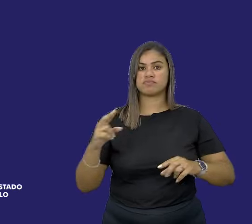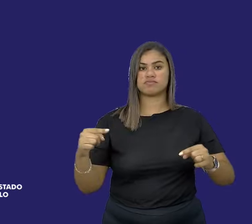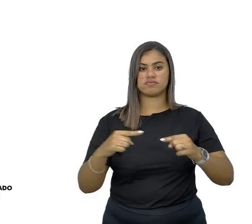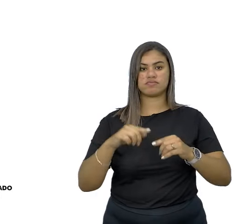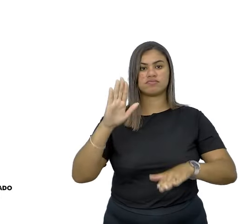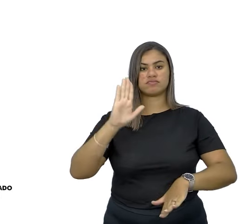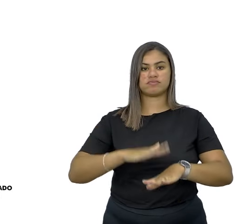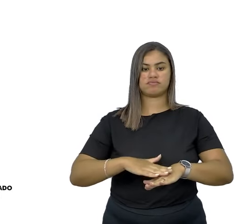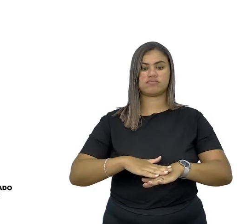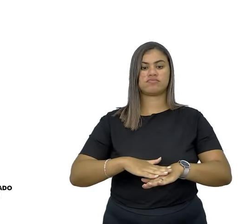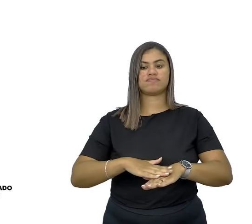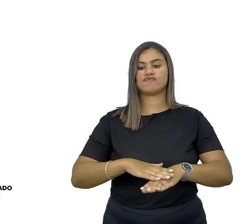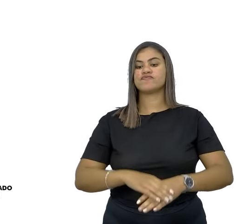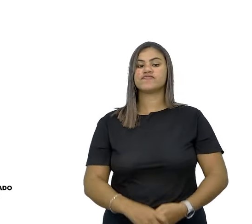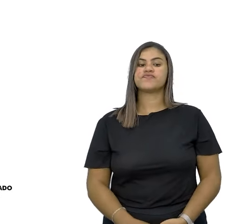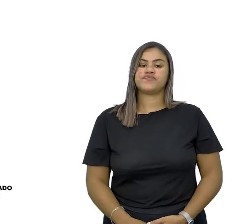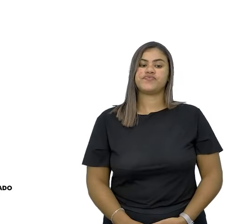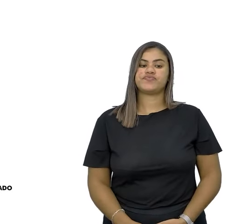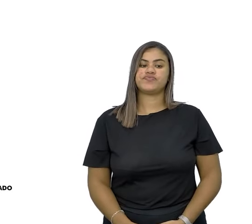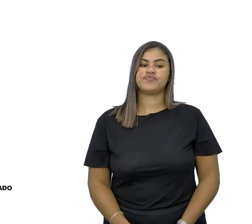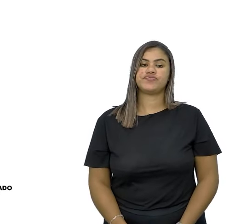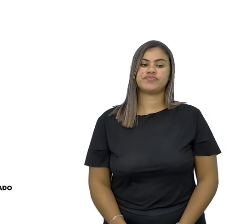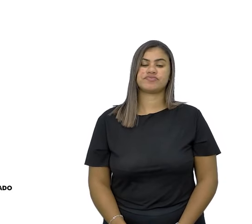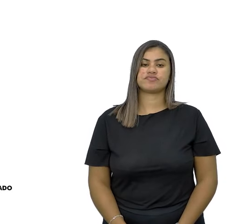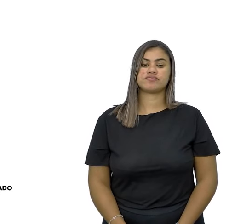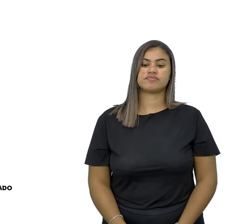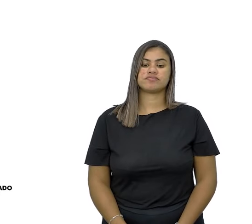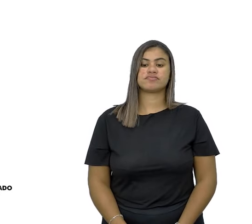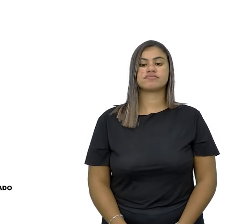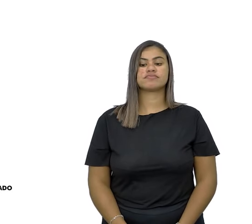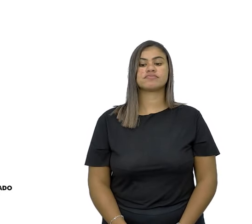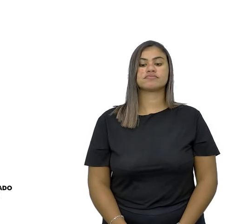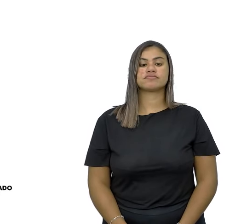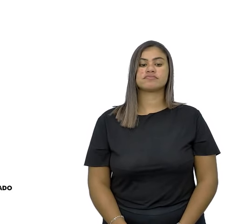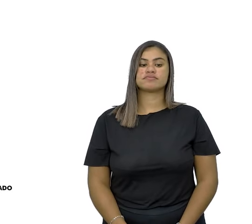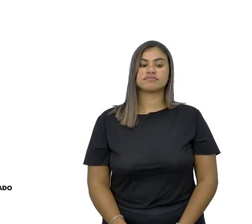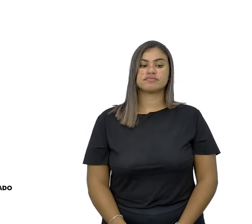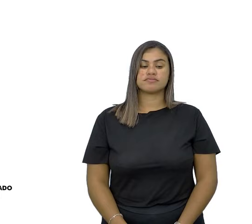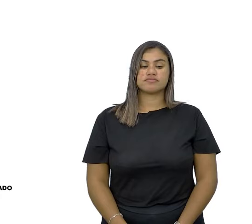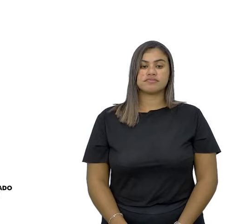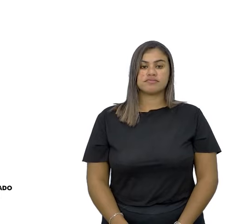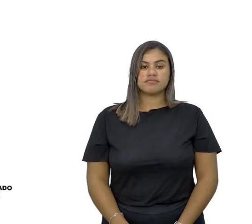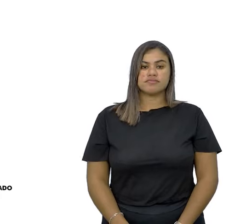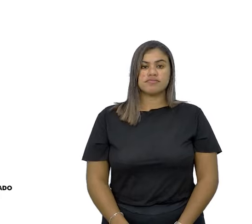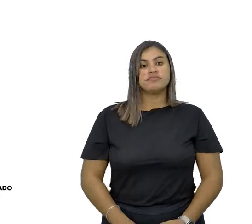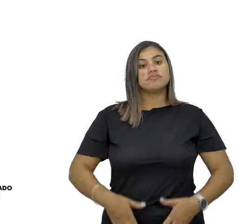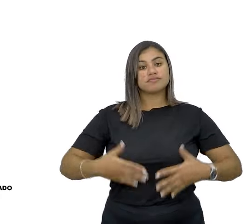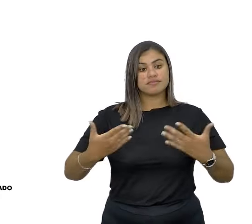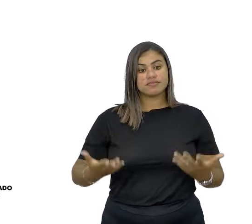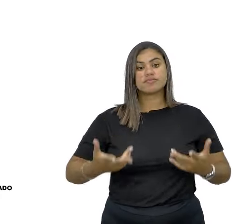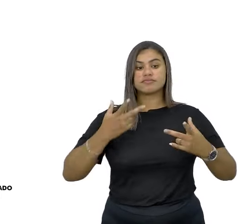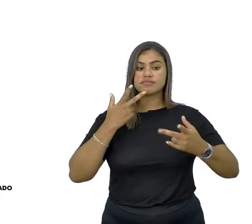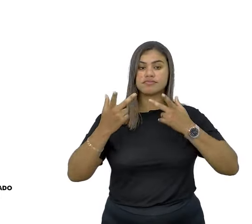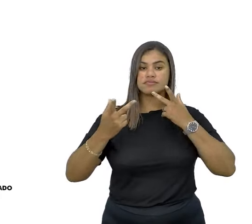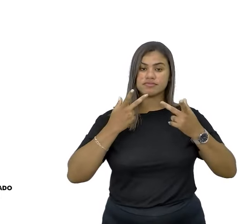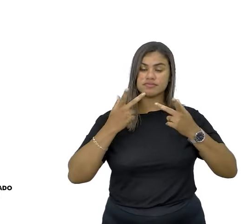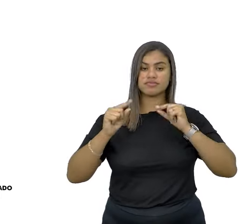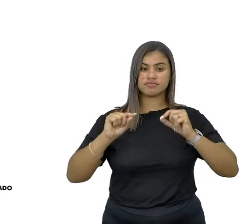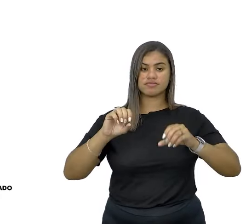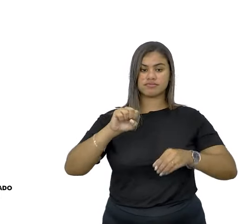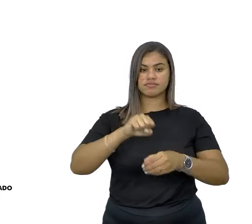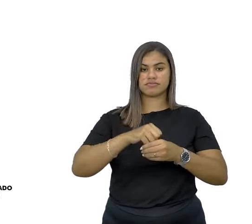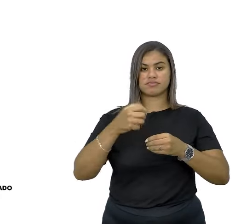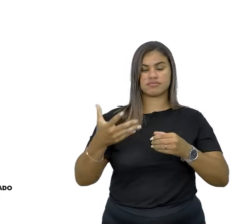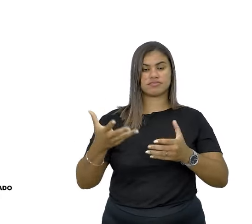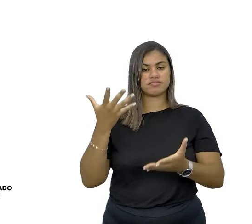lá, pode passar. Então, vamos falar um pouquinho sobre o quê? Sobre o conteúdo